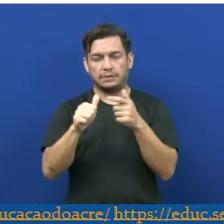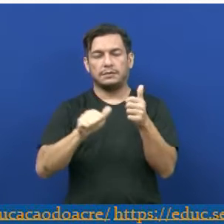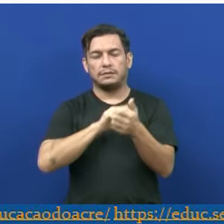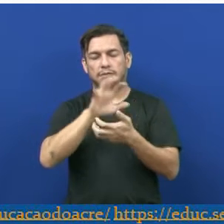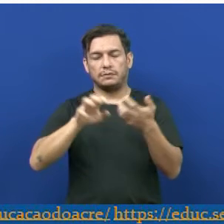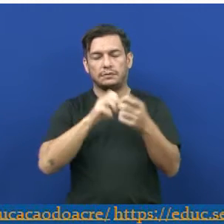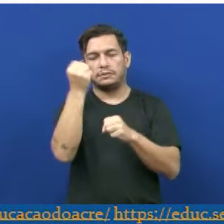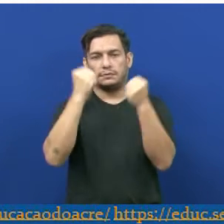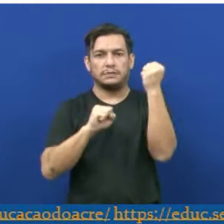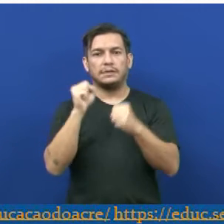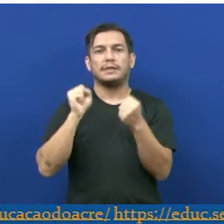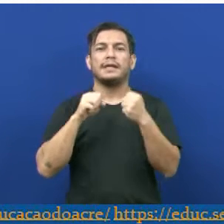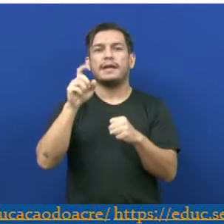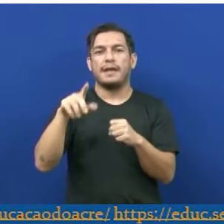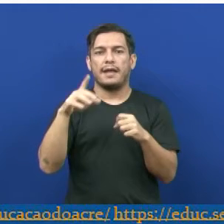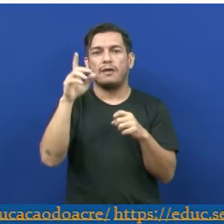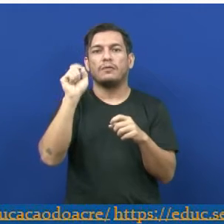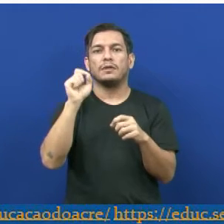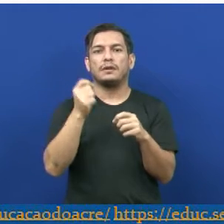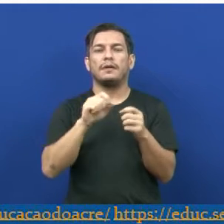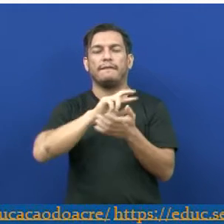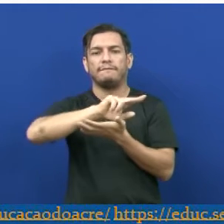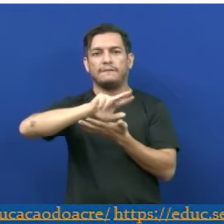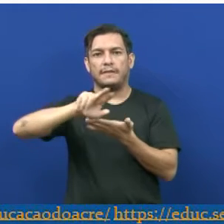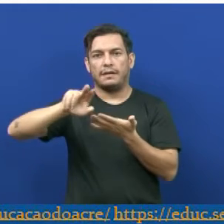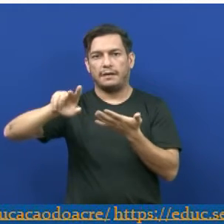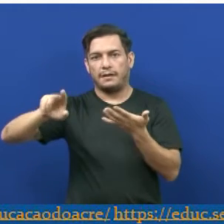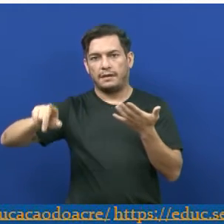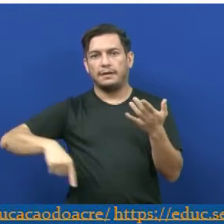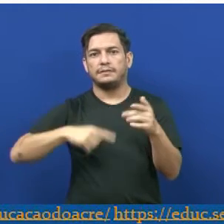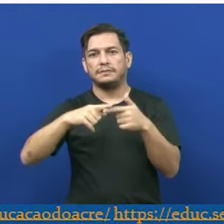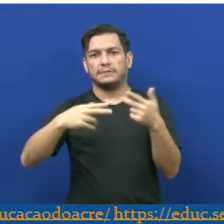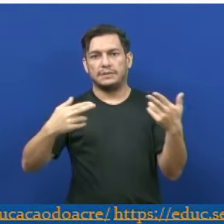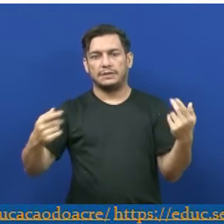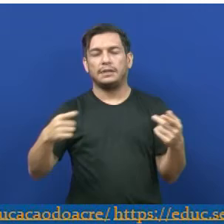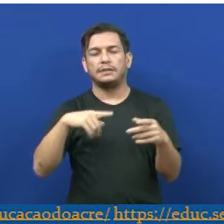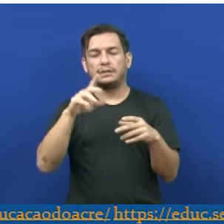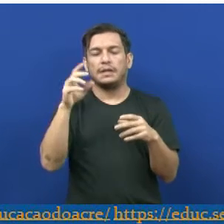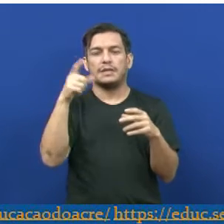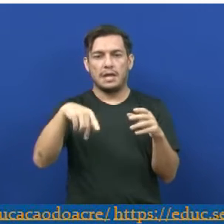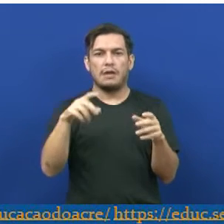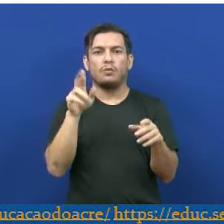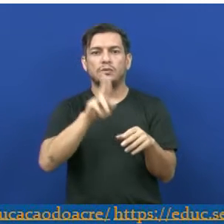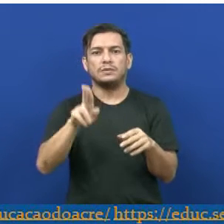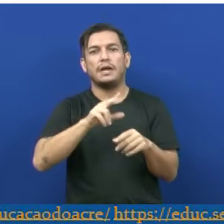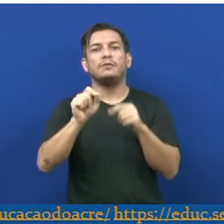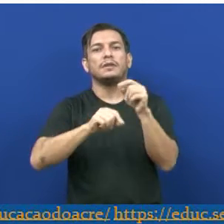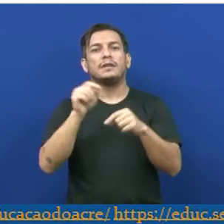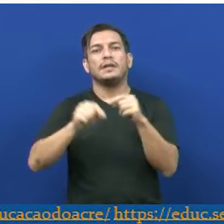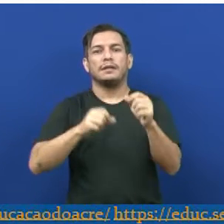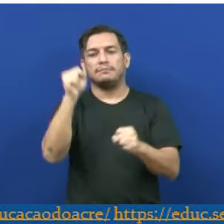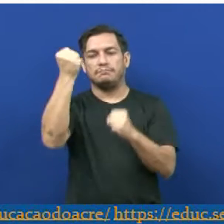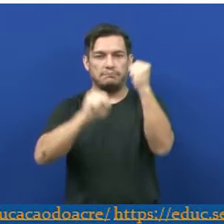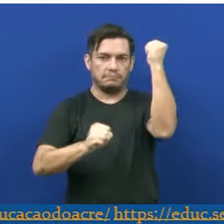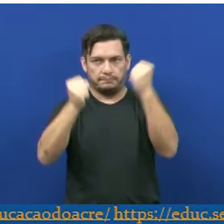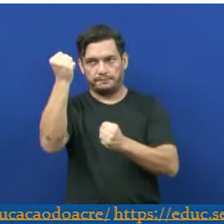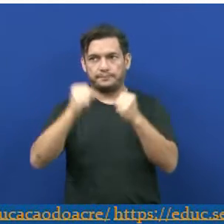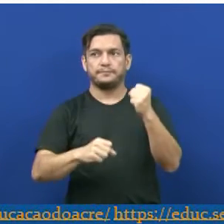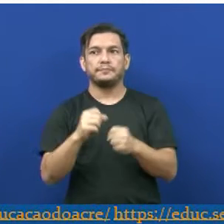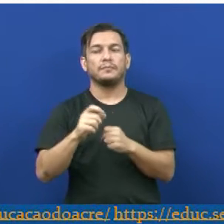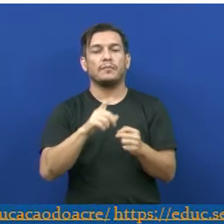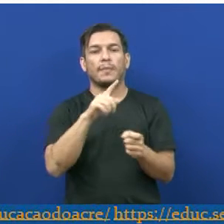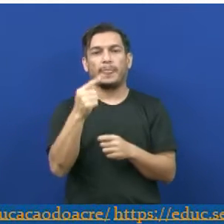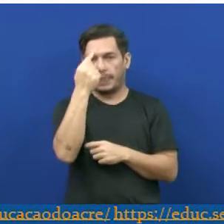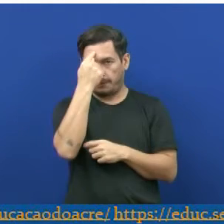industrial é a maquinofatura, que são produtos que vão ser feitos totalmente com máquinas. Essa GIF que vocês